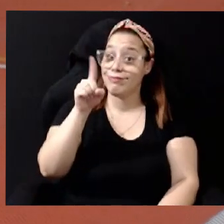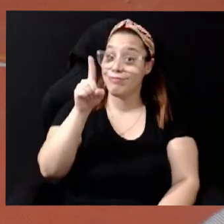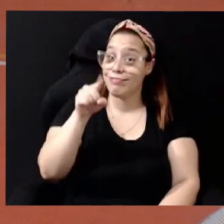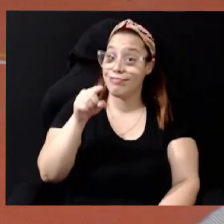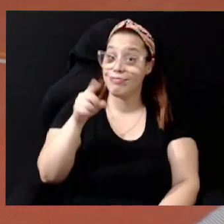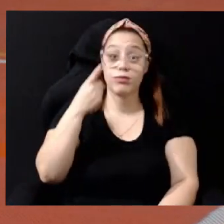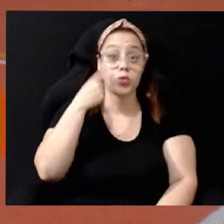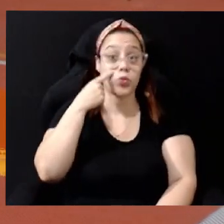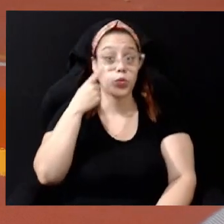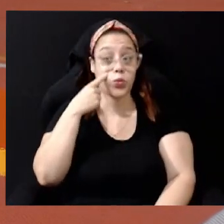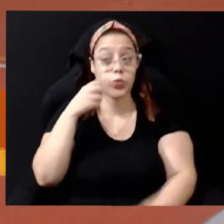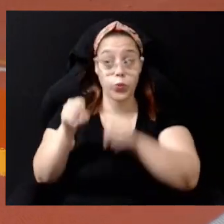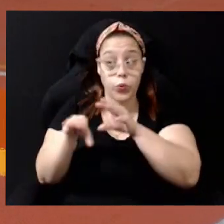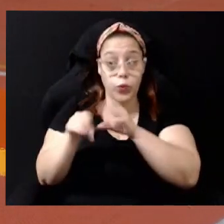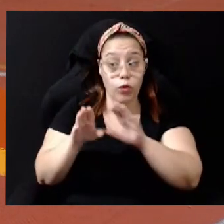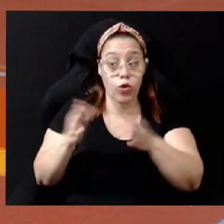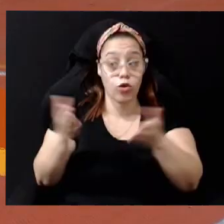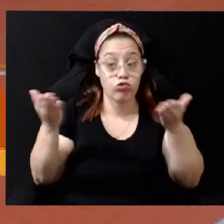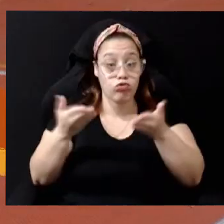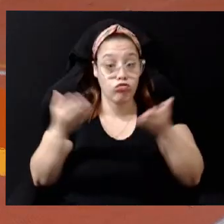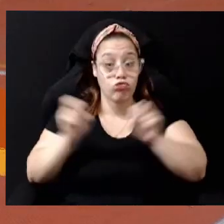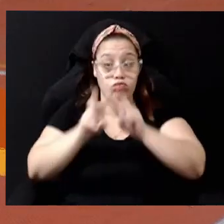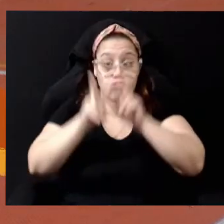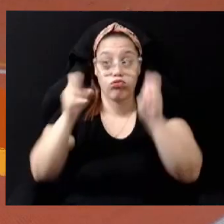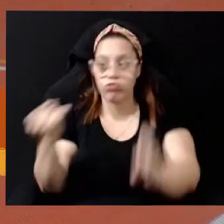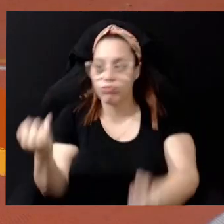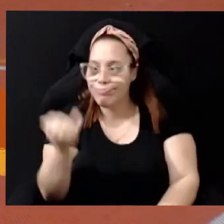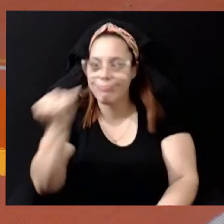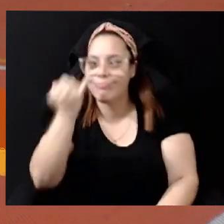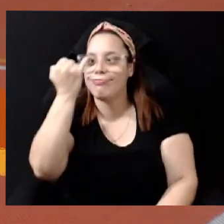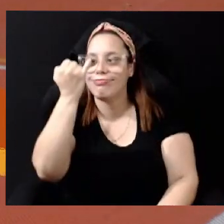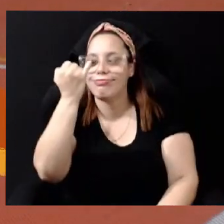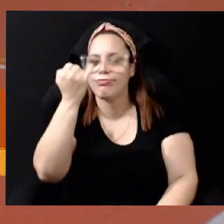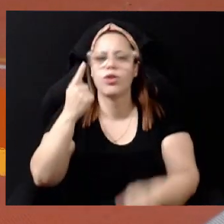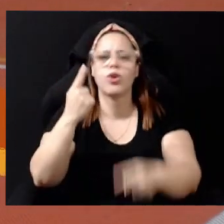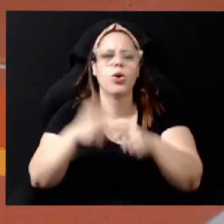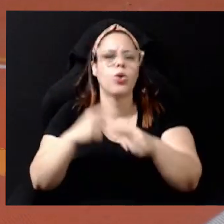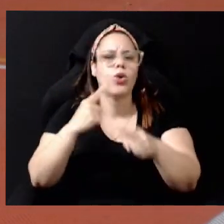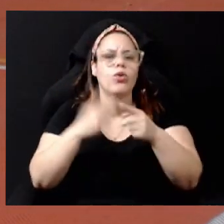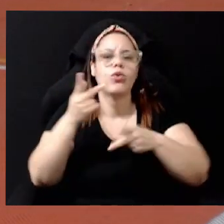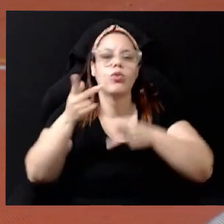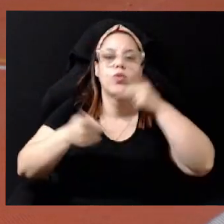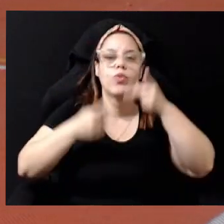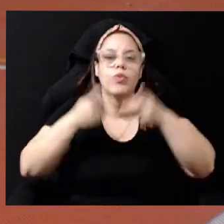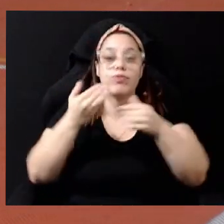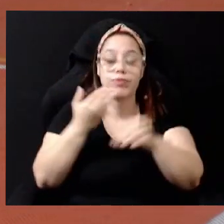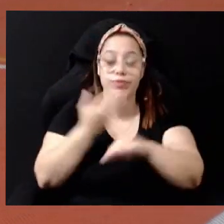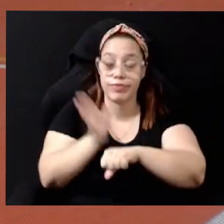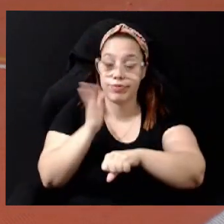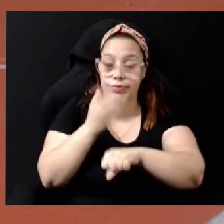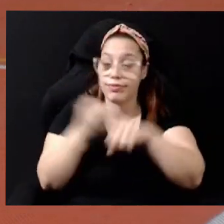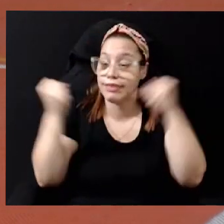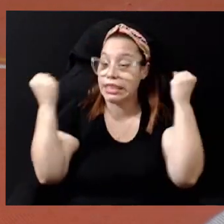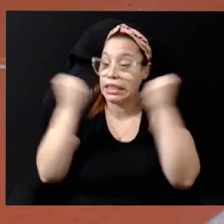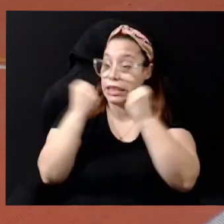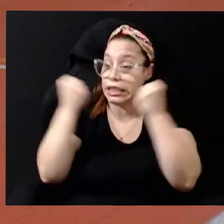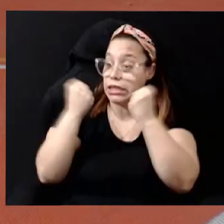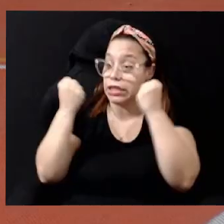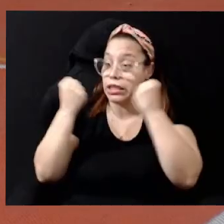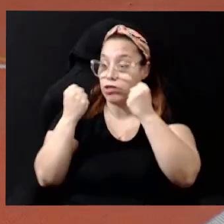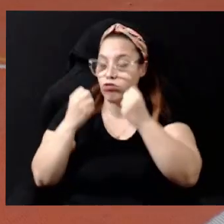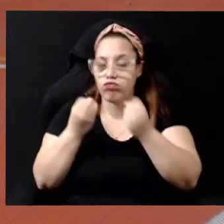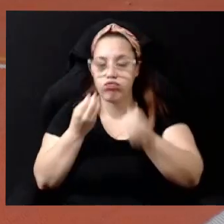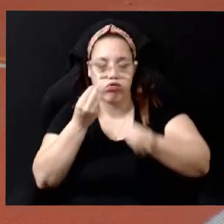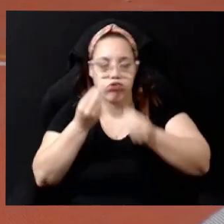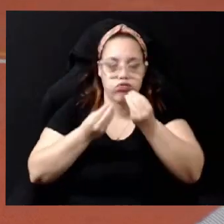isso aí, pessoal, de olho na educação. E olha só, hoje um assunto super importante, porque nós vamos falar sobre prática